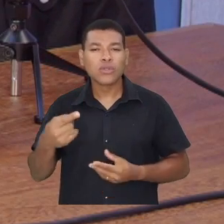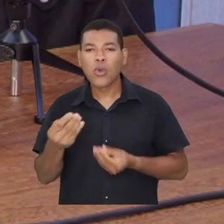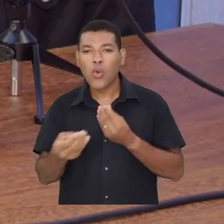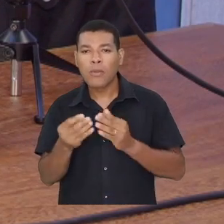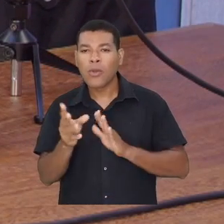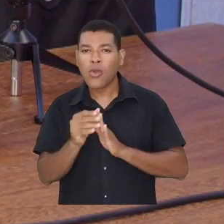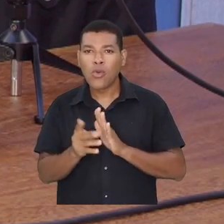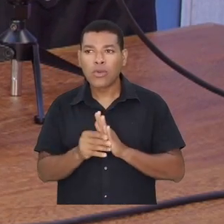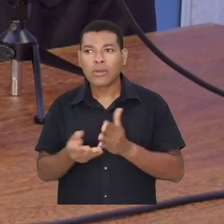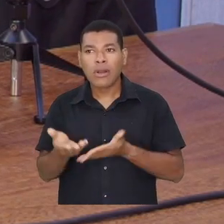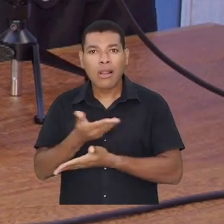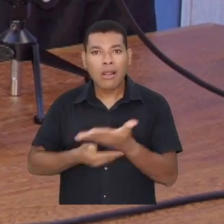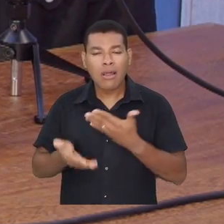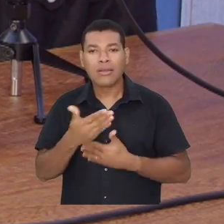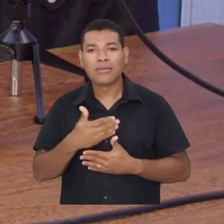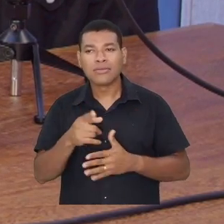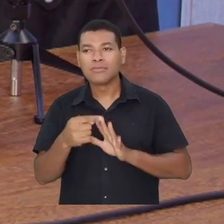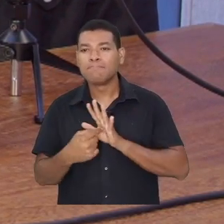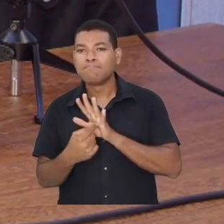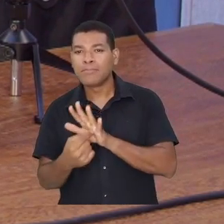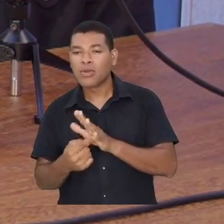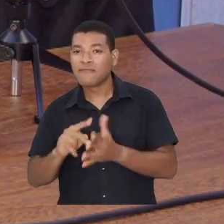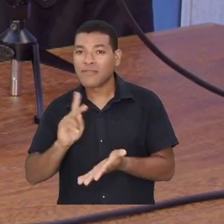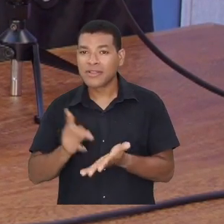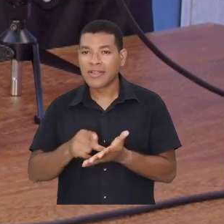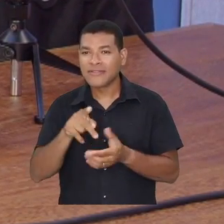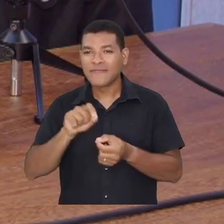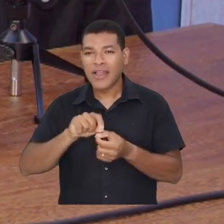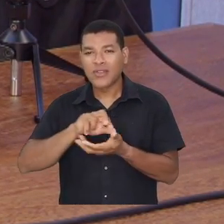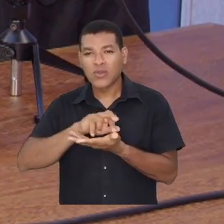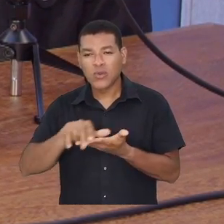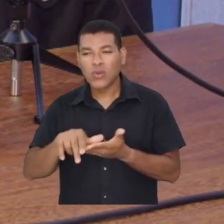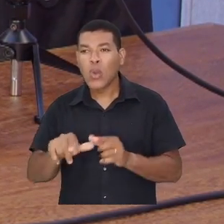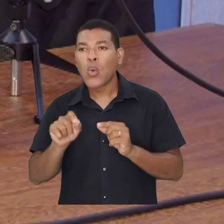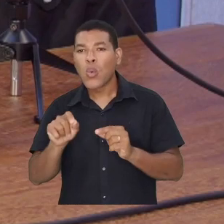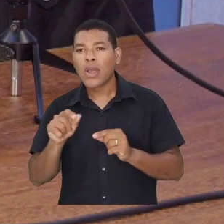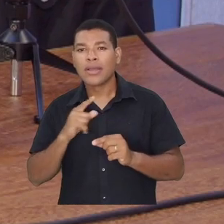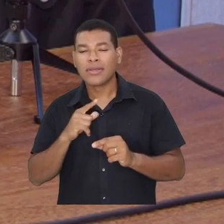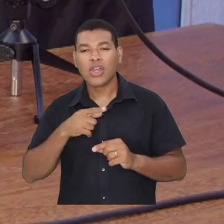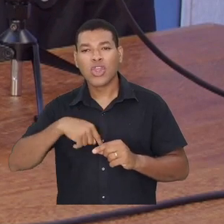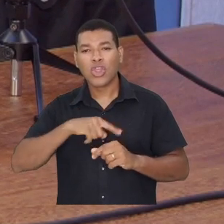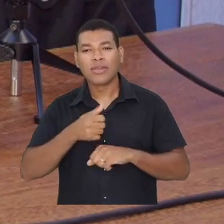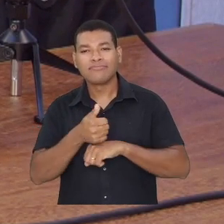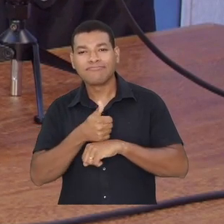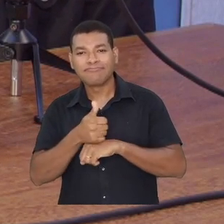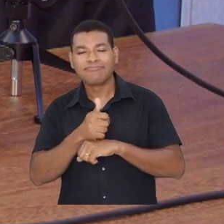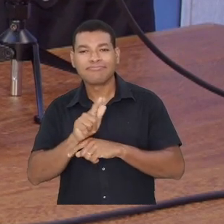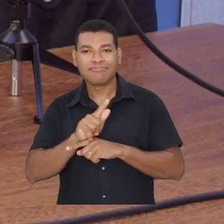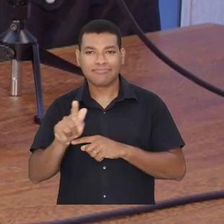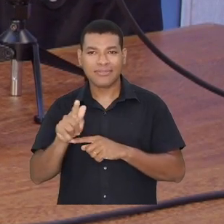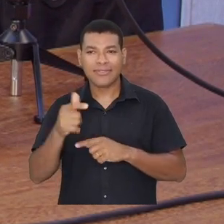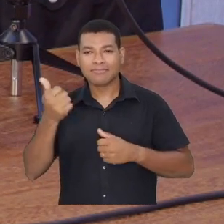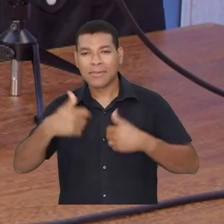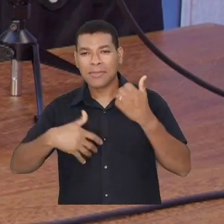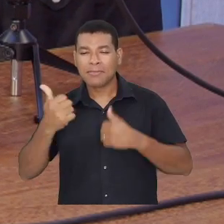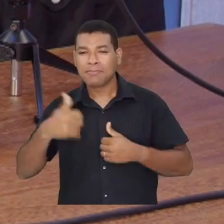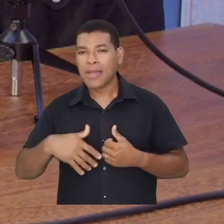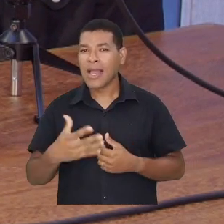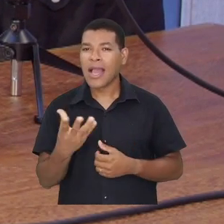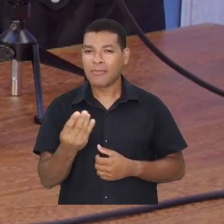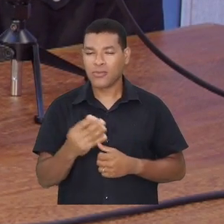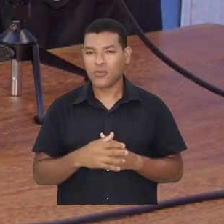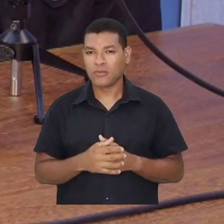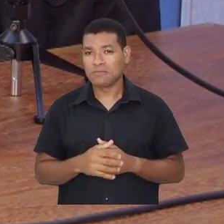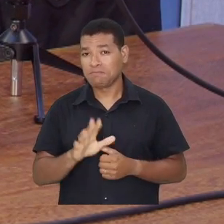sempre dá mais engajamento. Você mostrar o que realmente faz, você mostrar o que é a nossa carreira gerencial, que a gente fala muito. Mas o